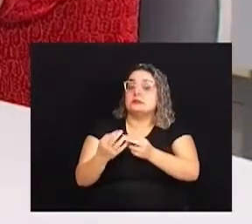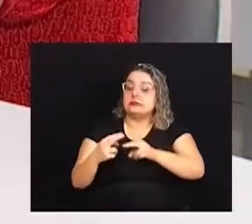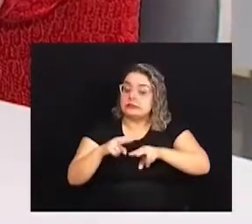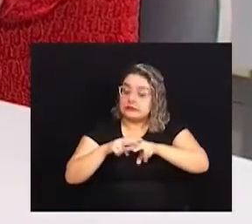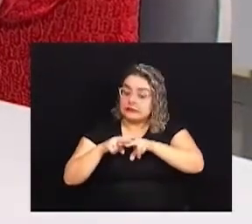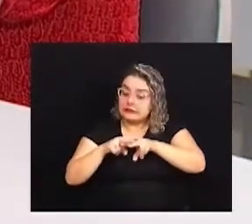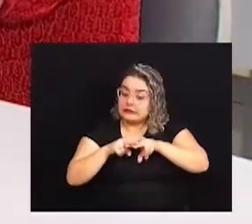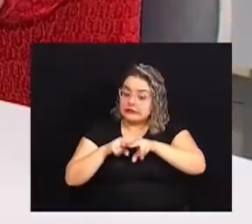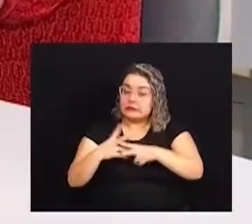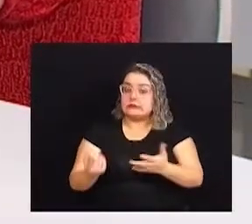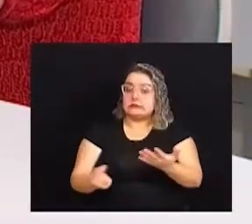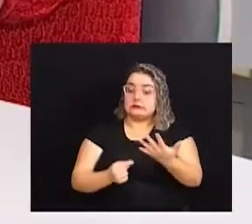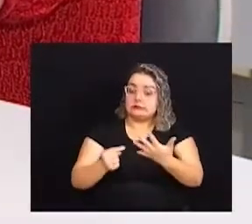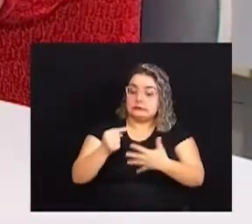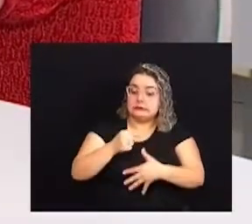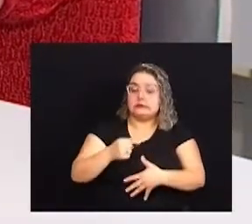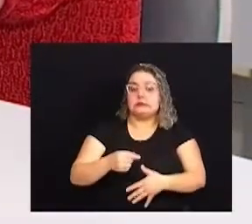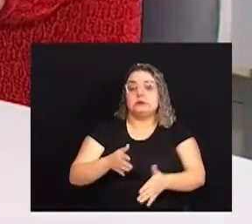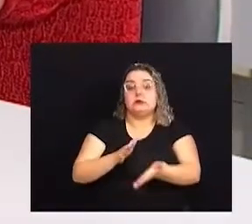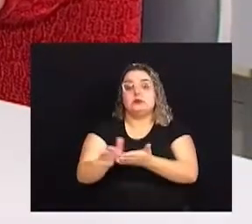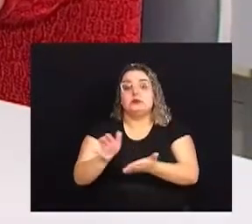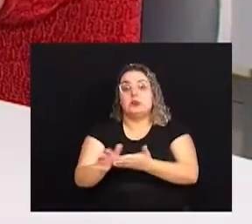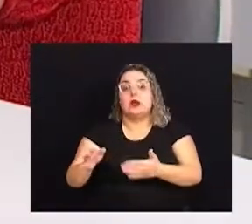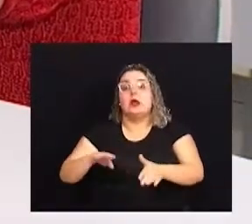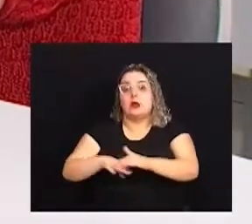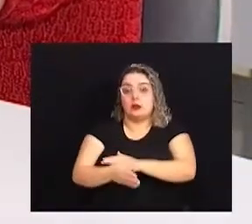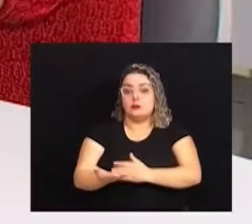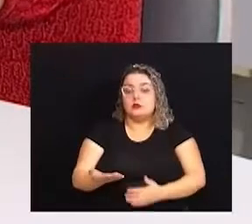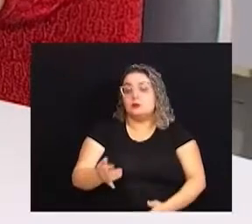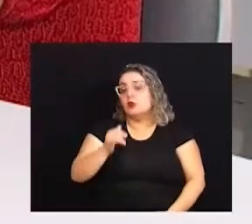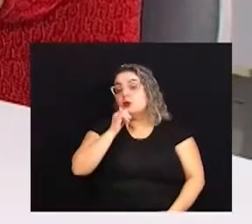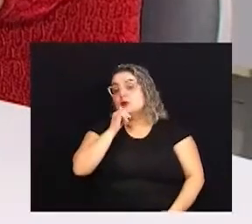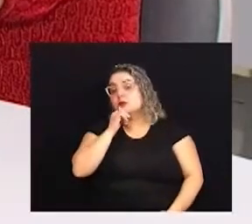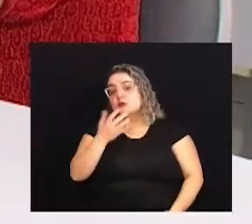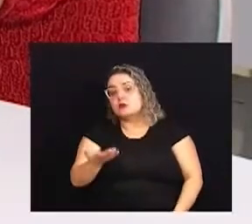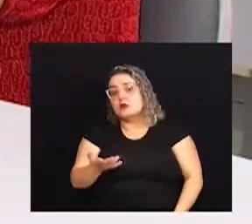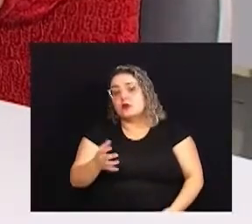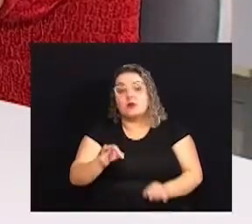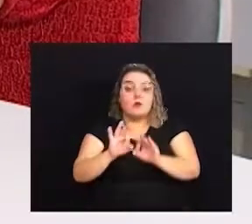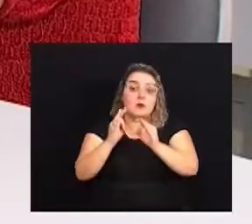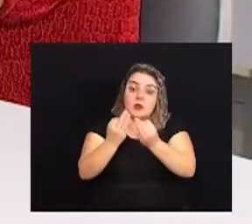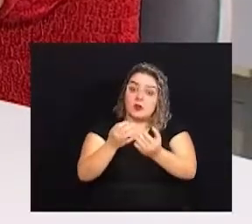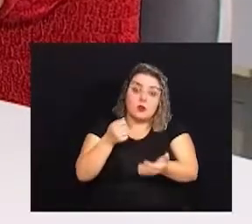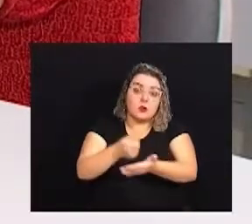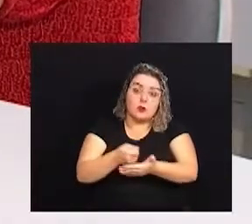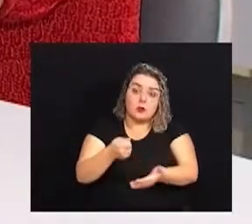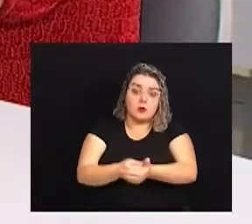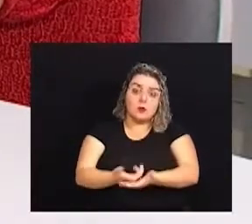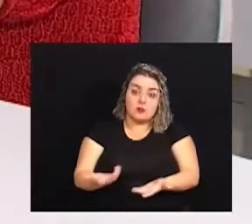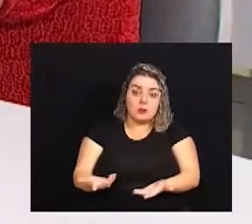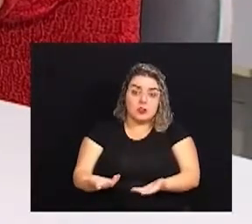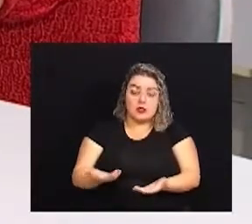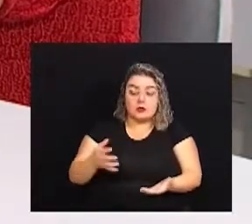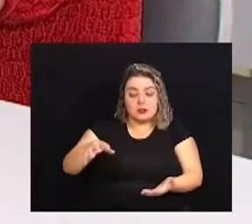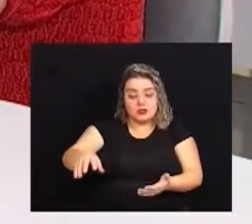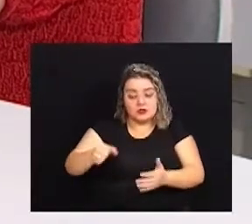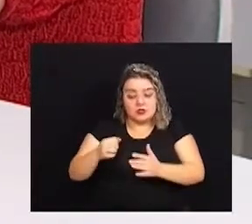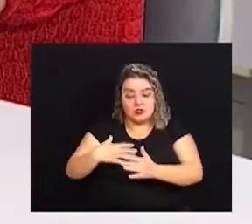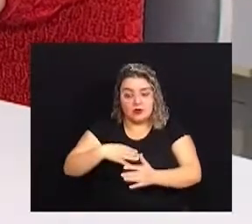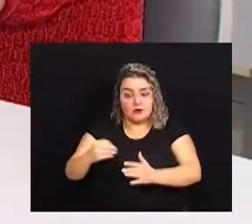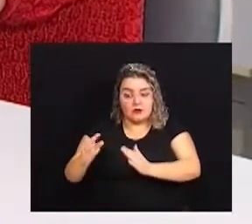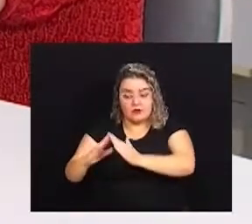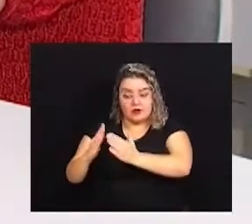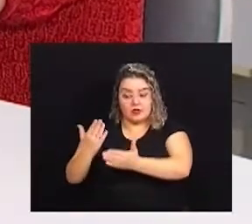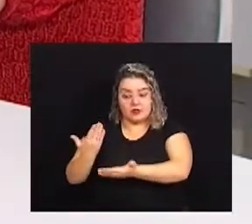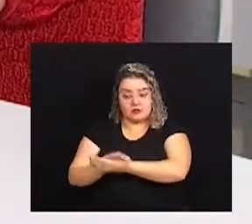rever algumas coisas, alguns itens no seu consumo, alguns hábitos. Por exemplo, muitas famílias às vezes são obrigadas a tirar o filho de uma escola particular